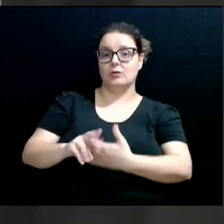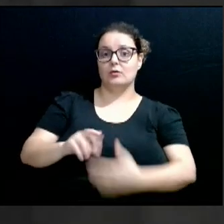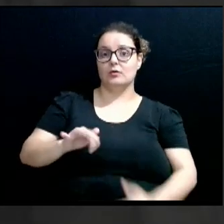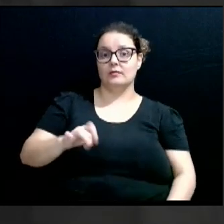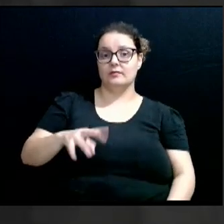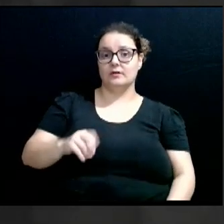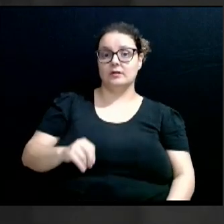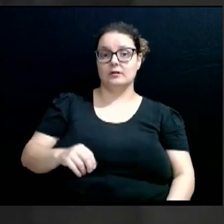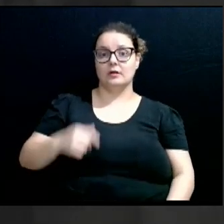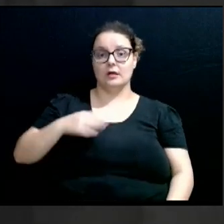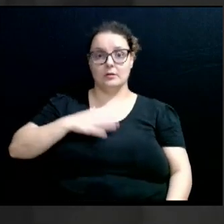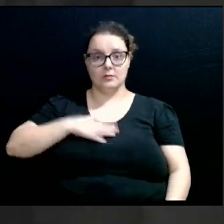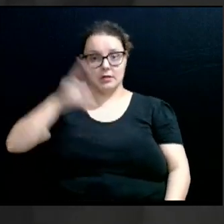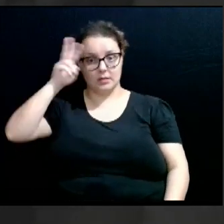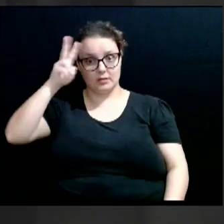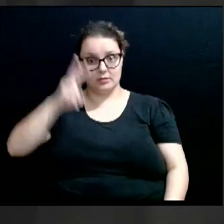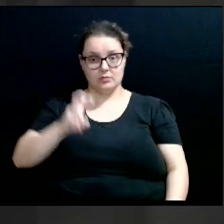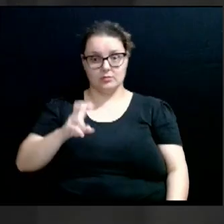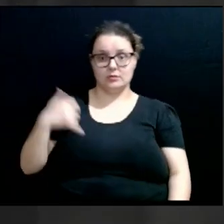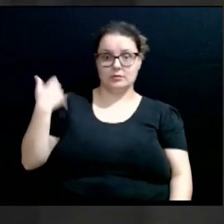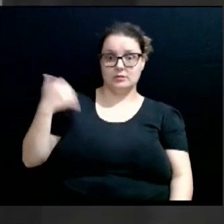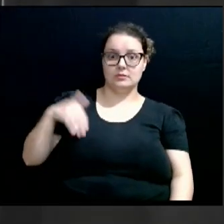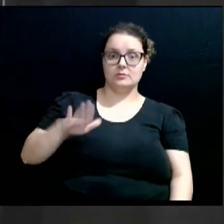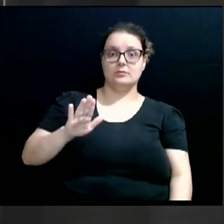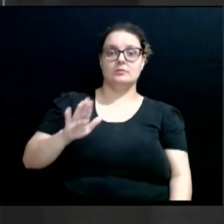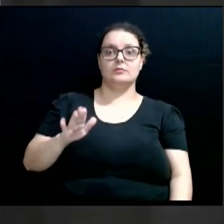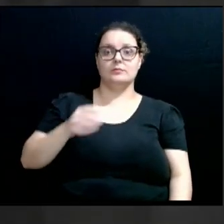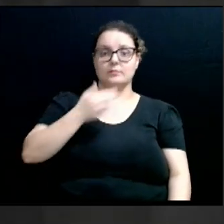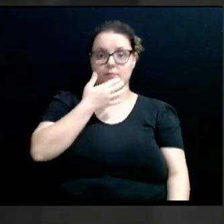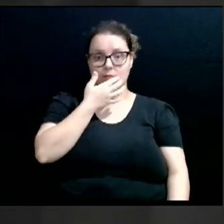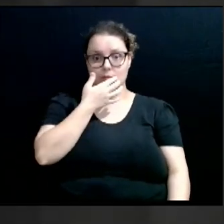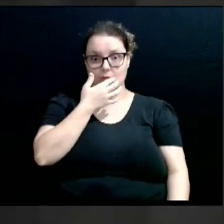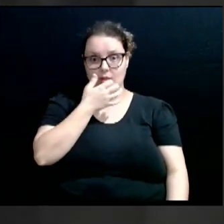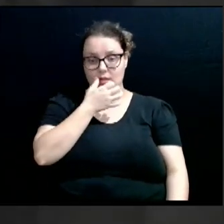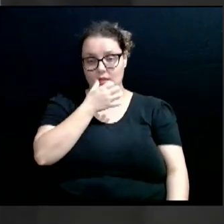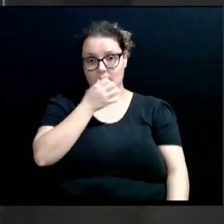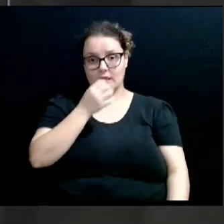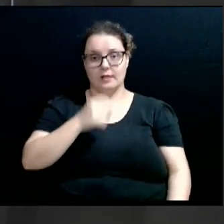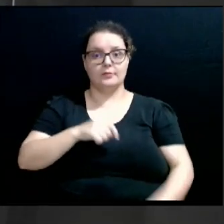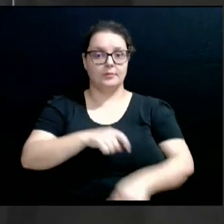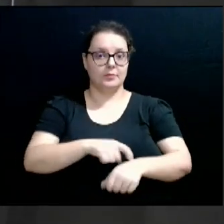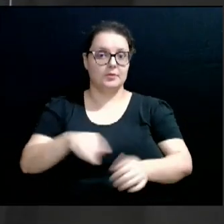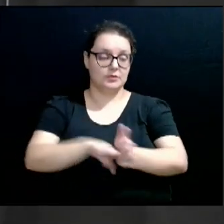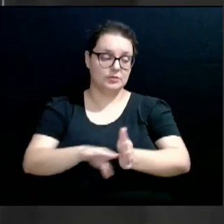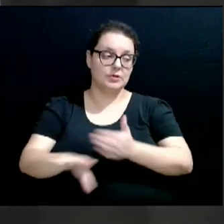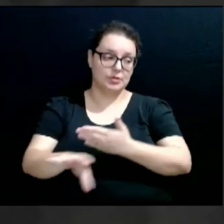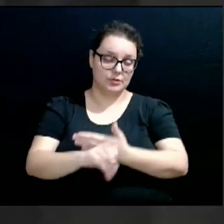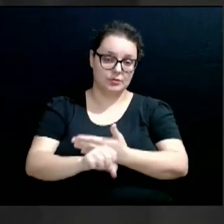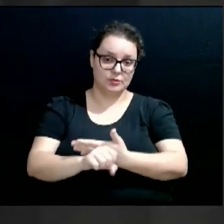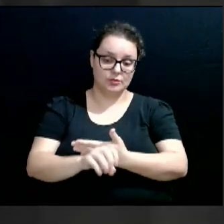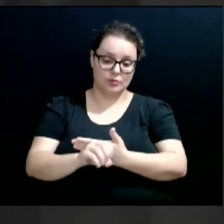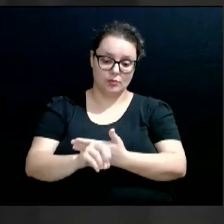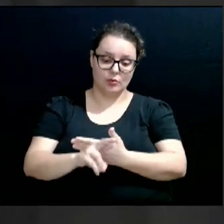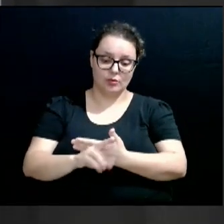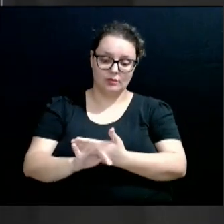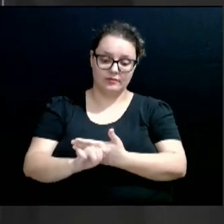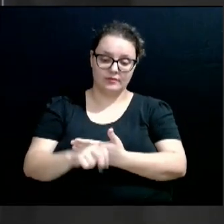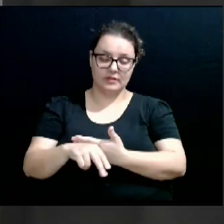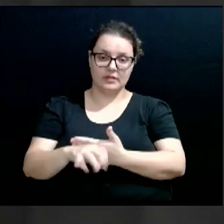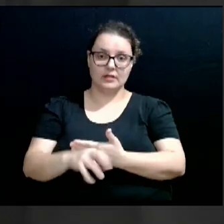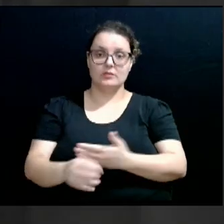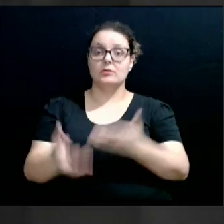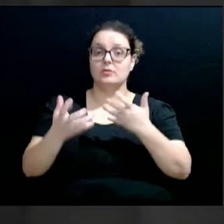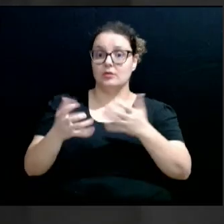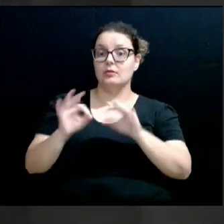consigo lembrar da minha vida desde do momento que eu tô nesse orfanato, né. E eu lembro que sempre o que eu queria muito era ter uma família, né,